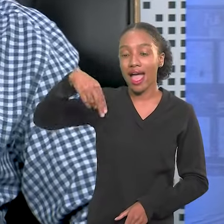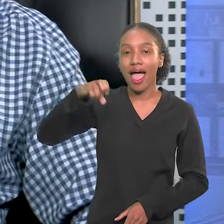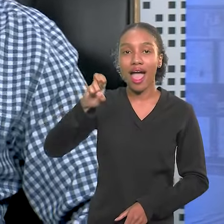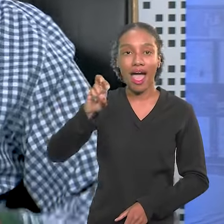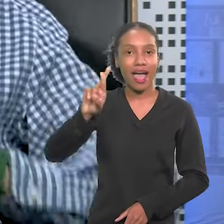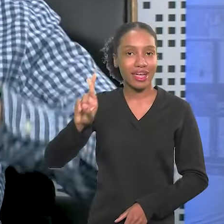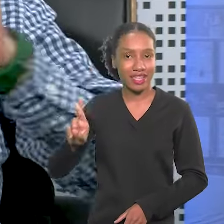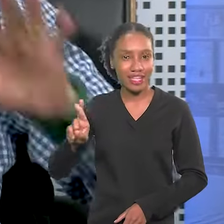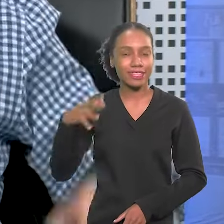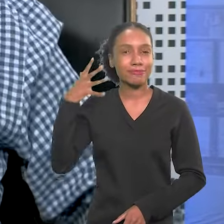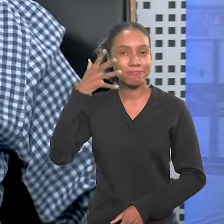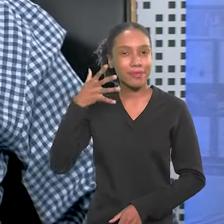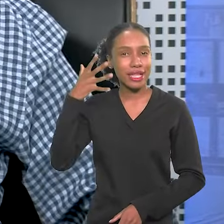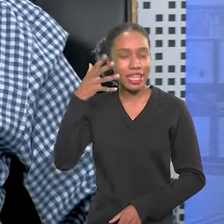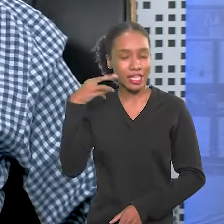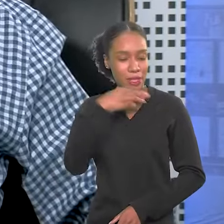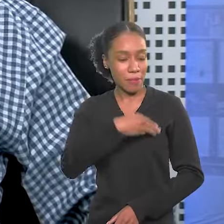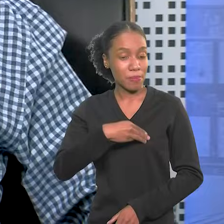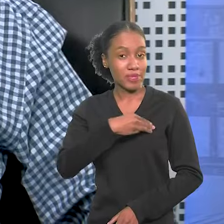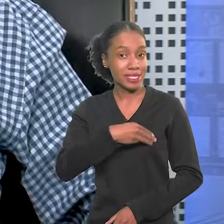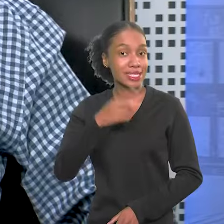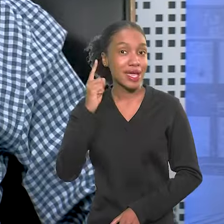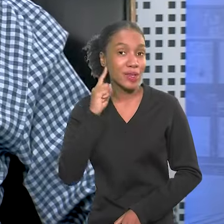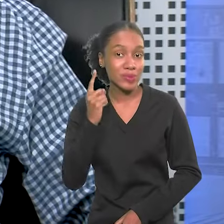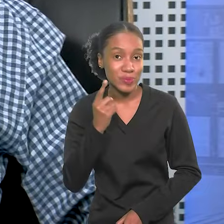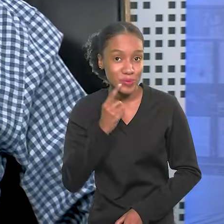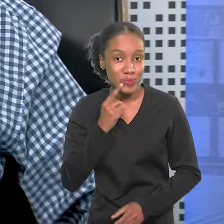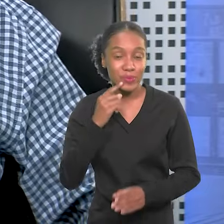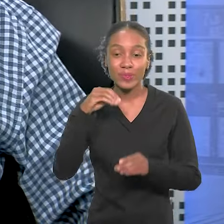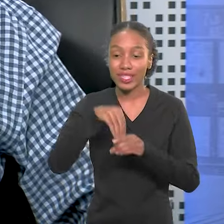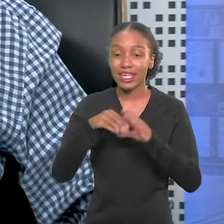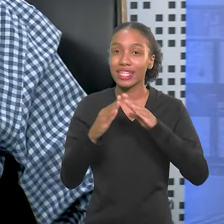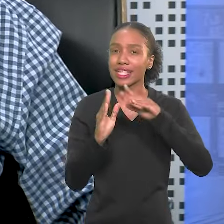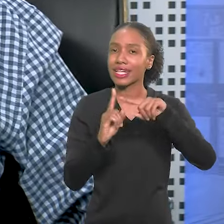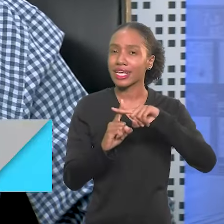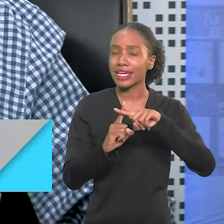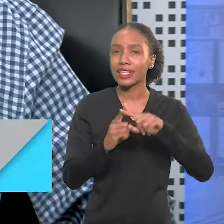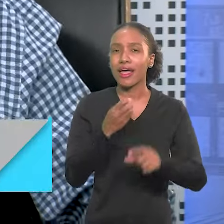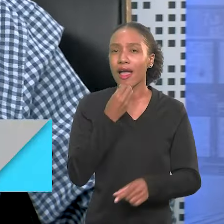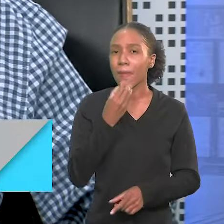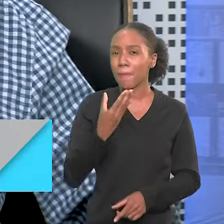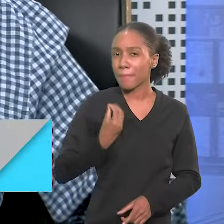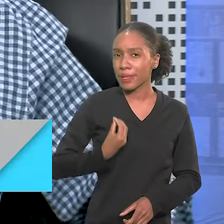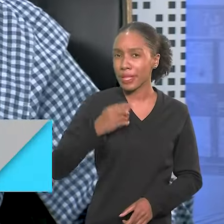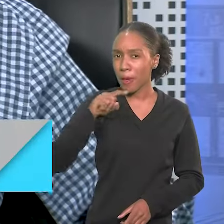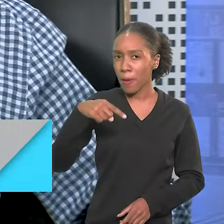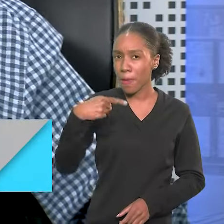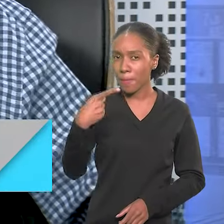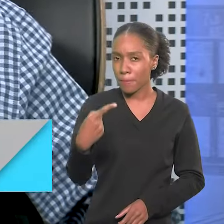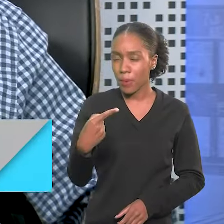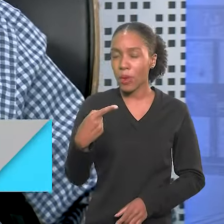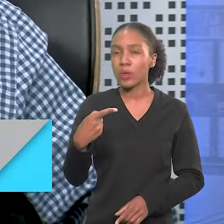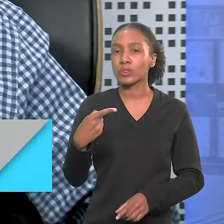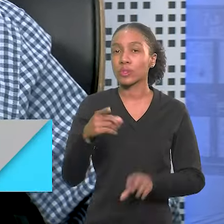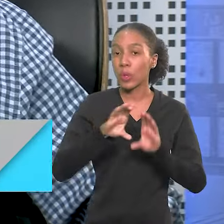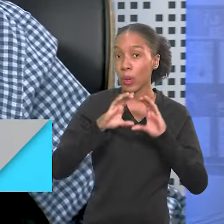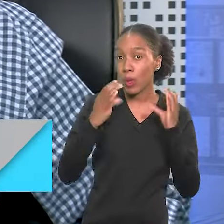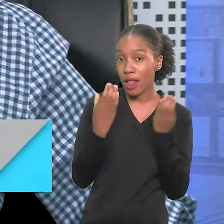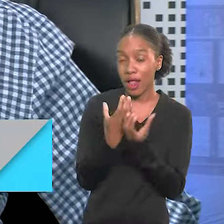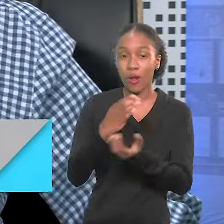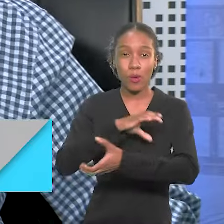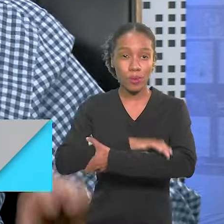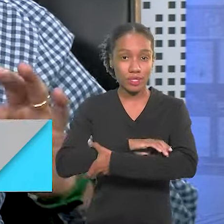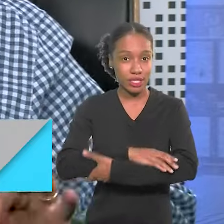horrayne Então vale a pena você participar do próximo tá Conselho de Pastores.